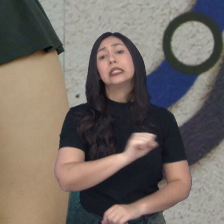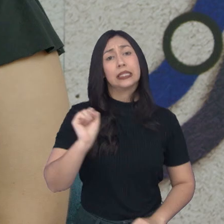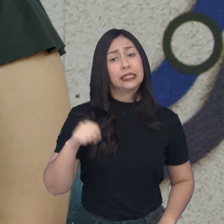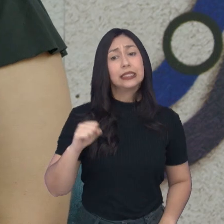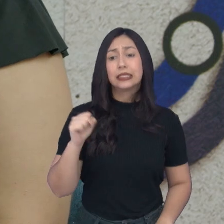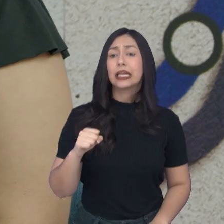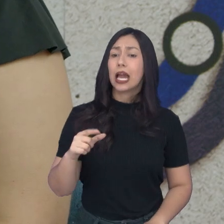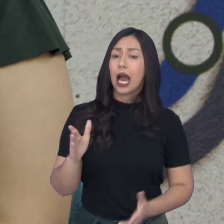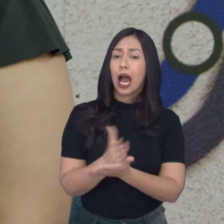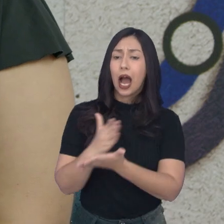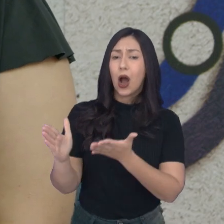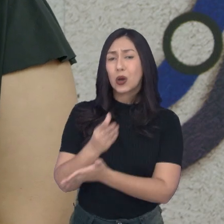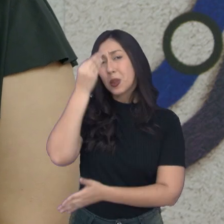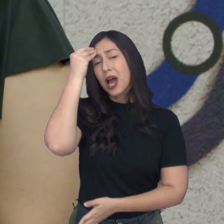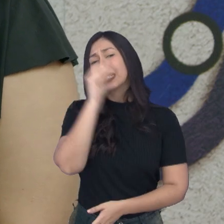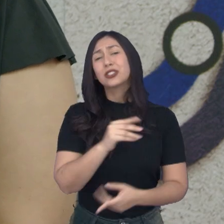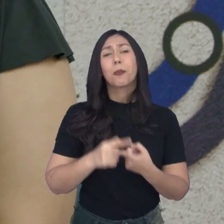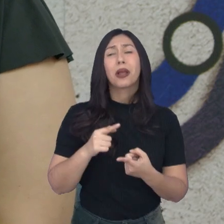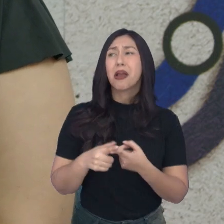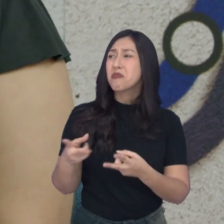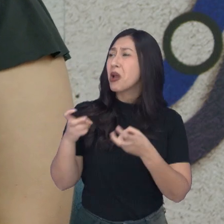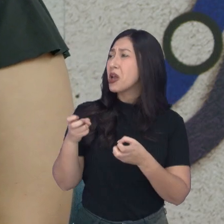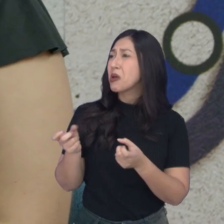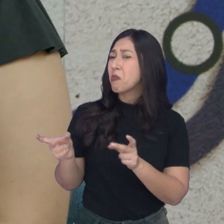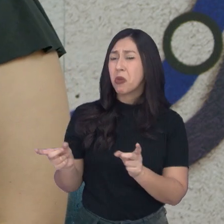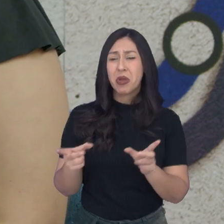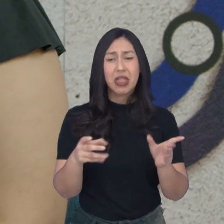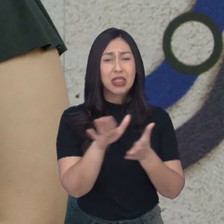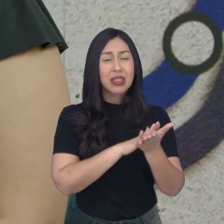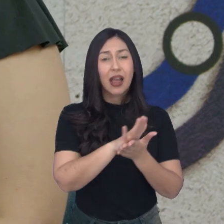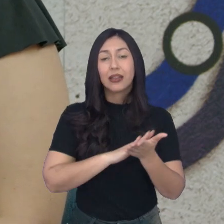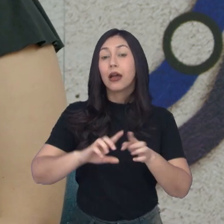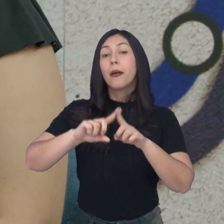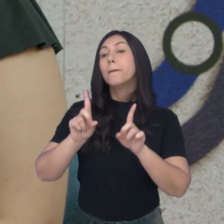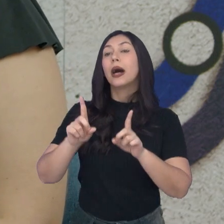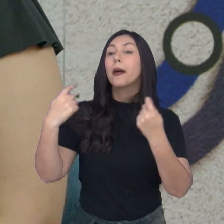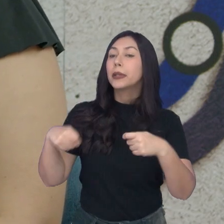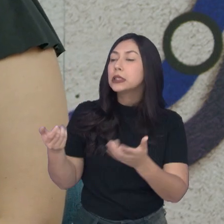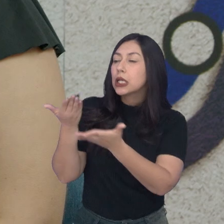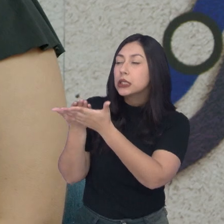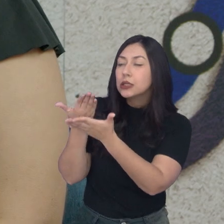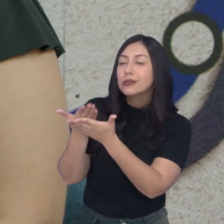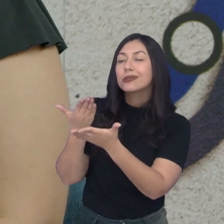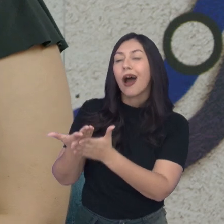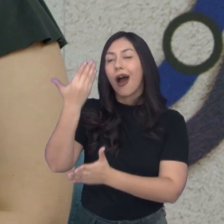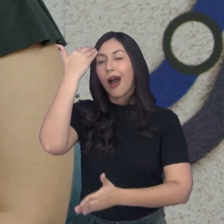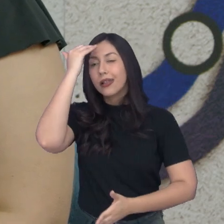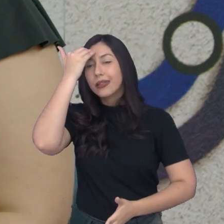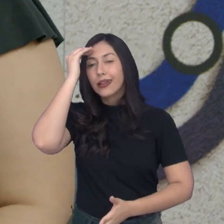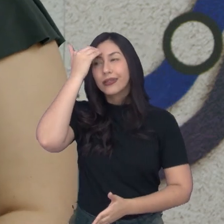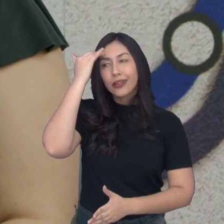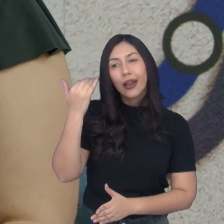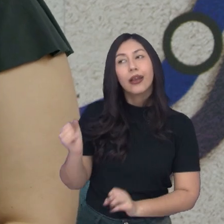Muito produtor, ele desiste logo no começo porque vê que não está tendo saída. Mas é questão de você ir estudando e ver até onde que você